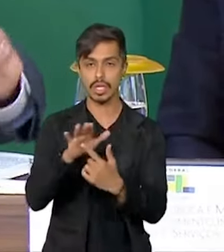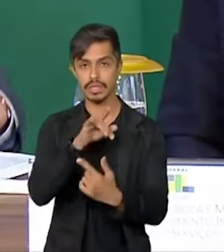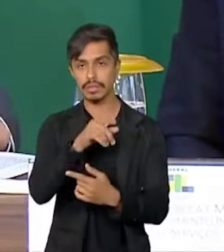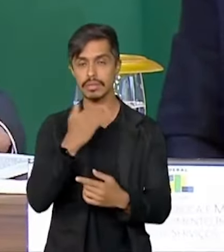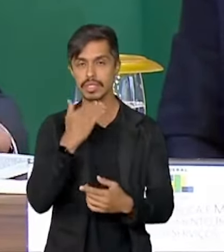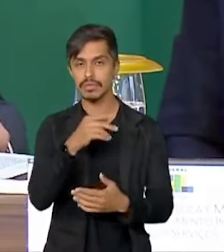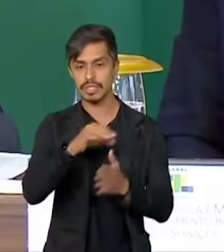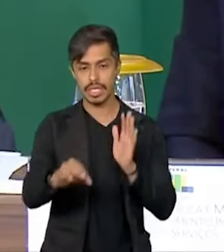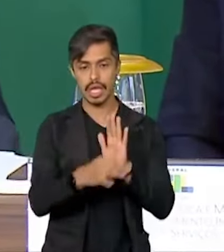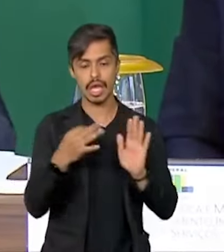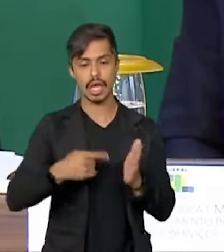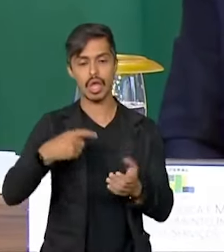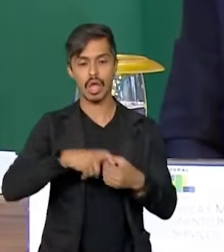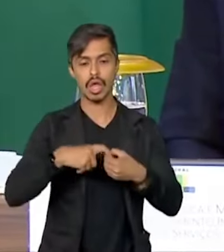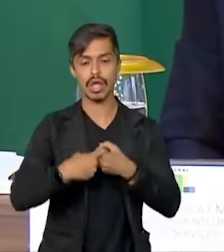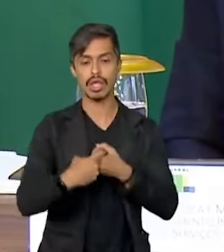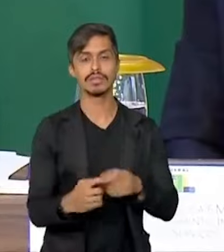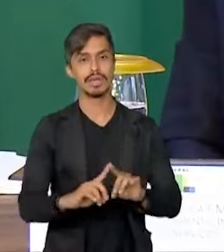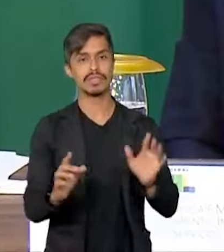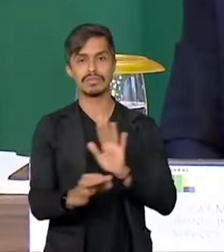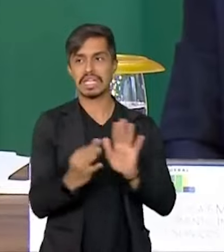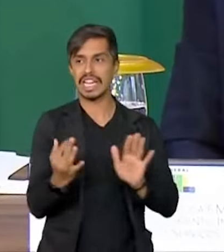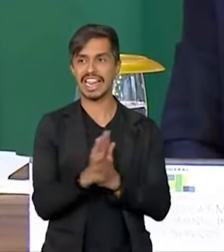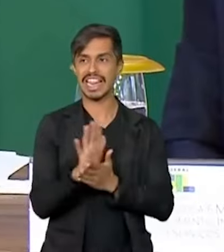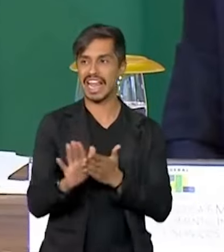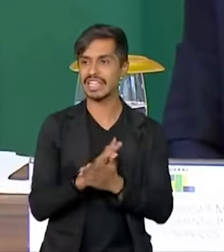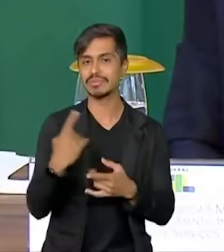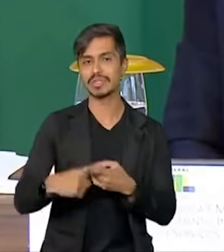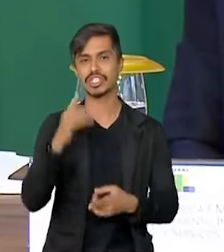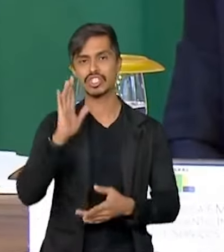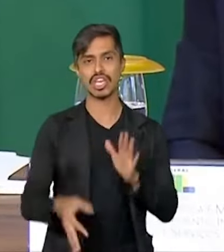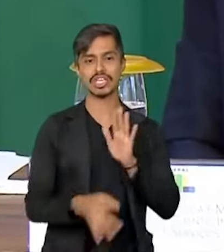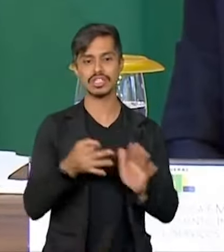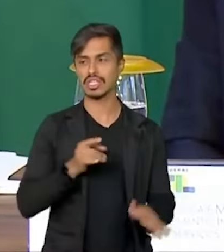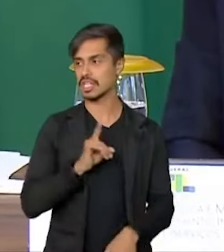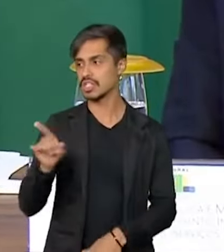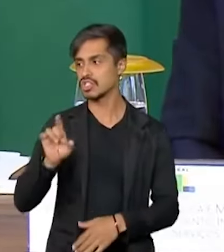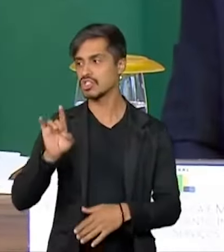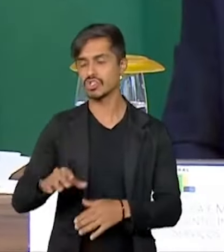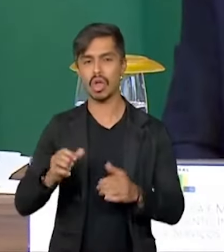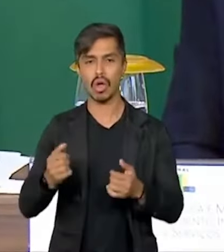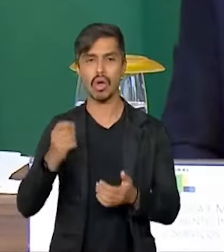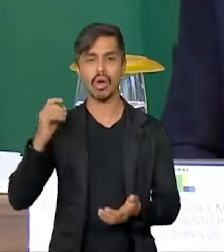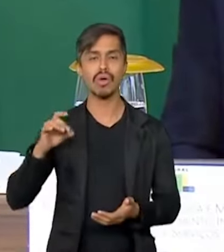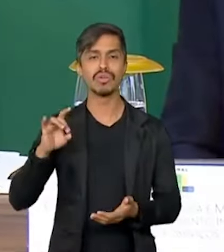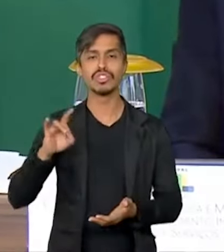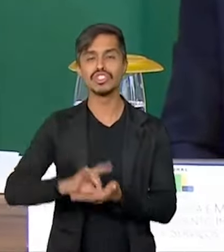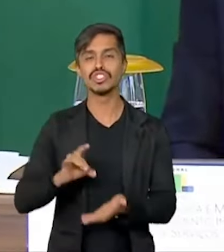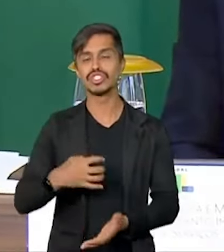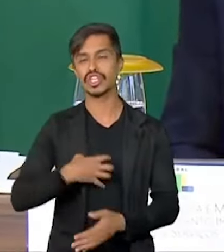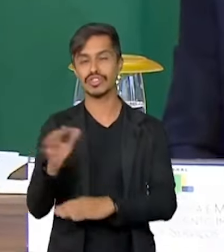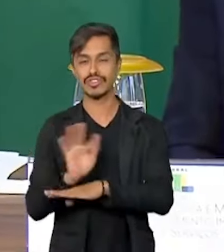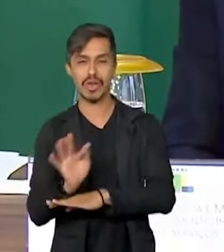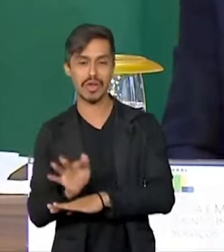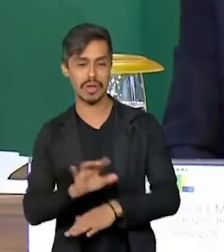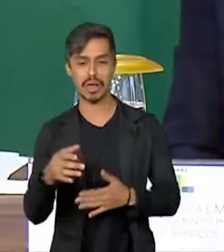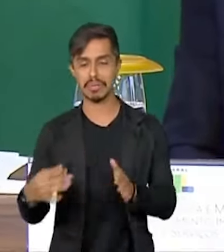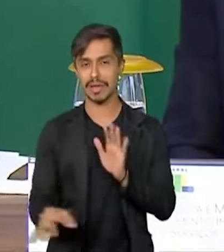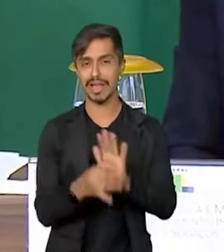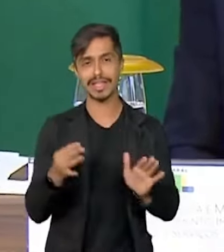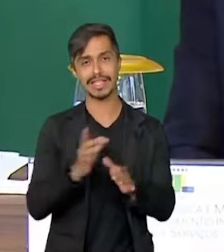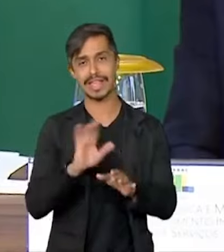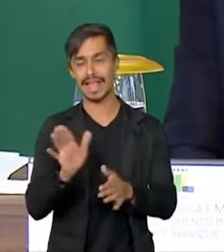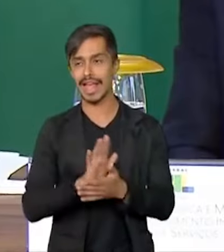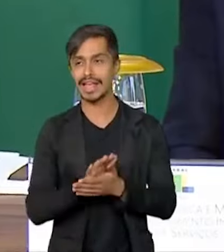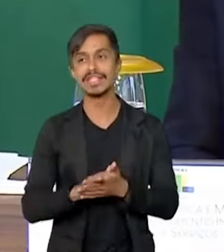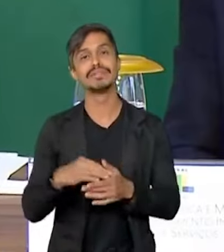assinar convênio aqui, mas não tem convênio para assinar, já foram assinados. Esse aqui é apenas um ato formal, sabe, para a imprensa